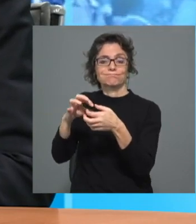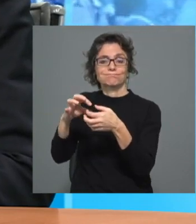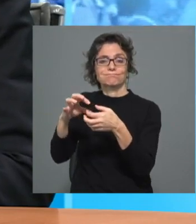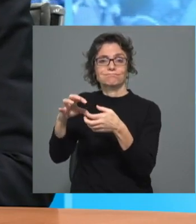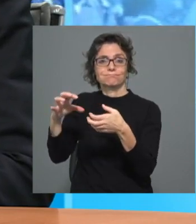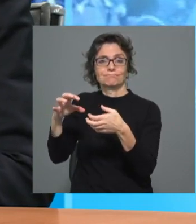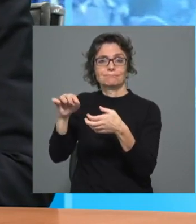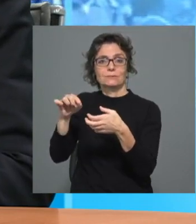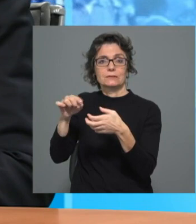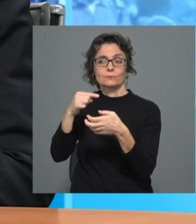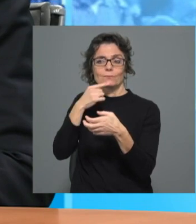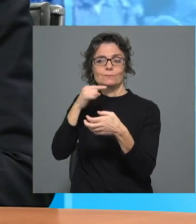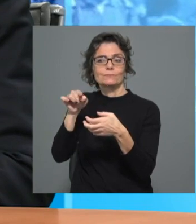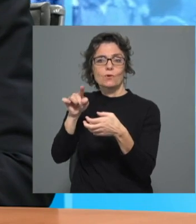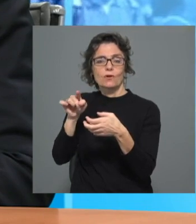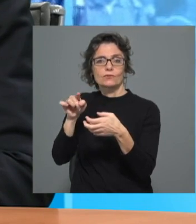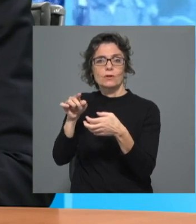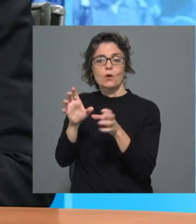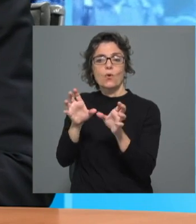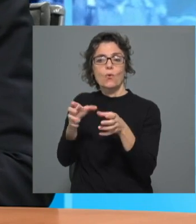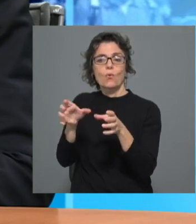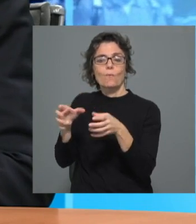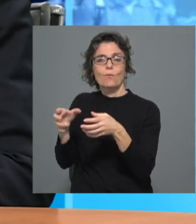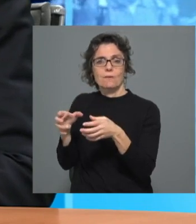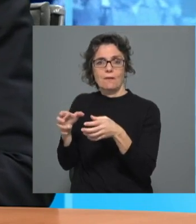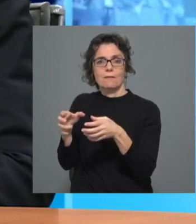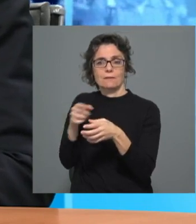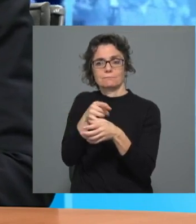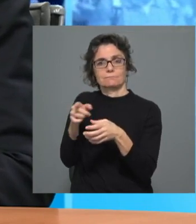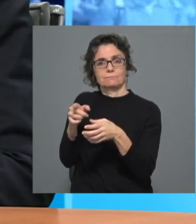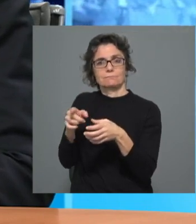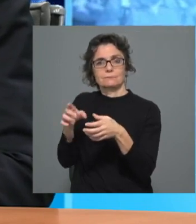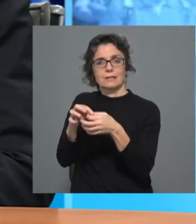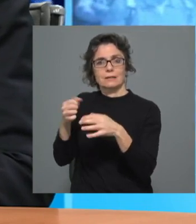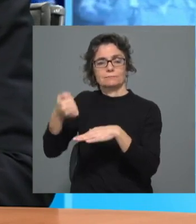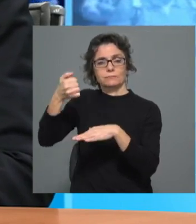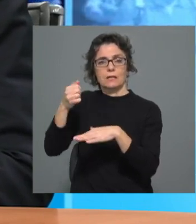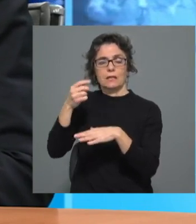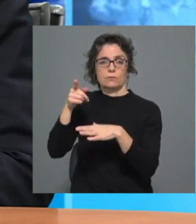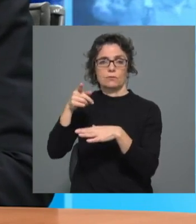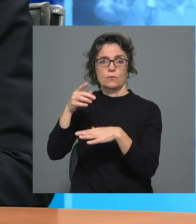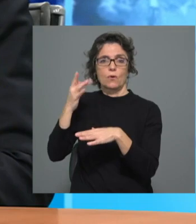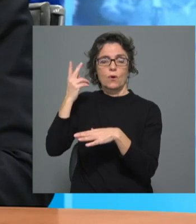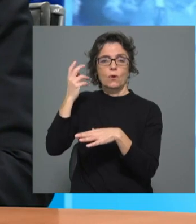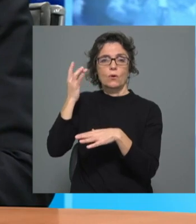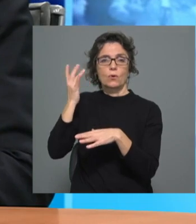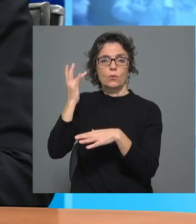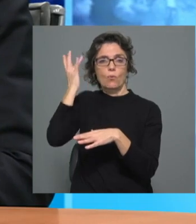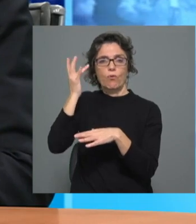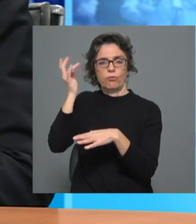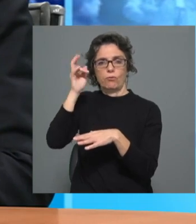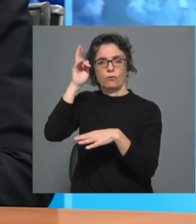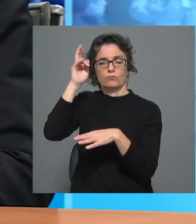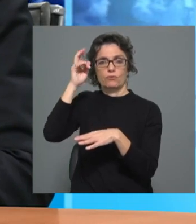percebendo que gradualmente comunidades ligadas ao patriarcado ortodoxo da Rússia